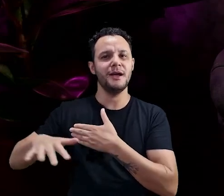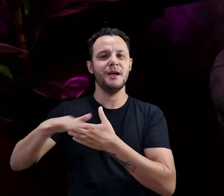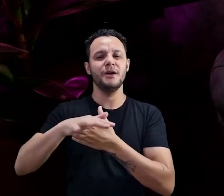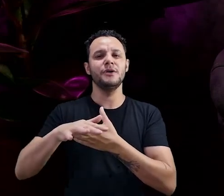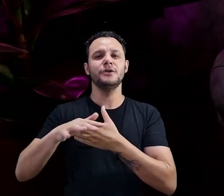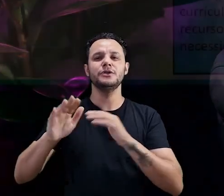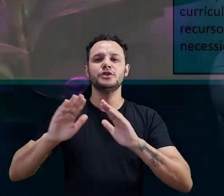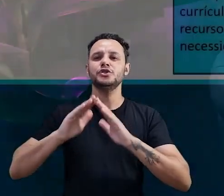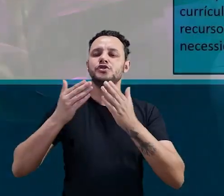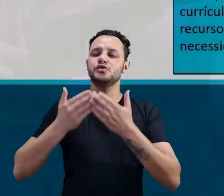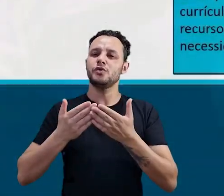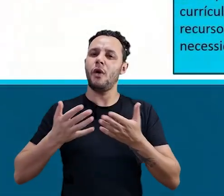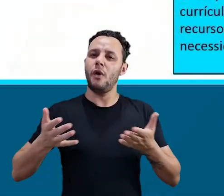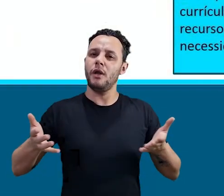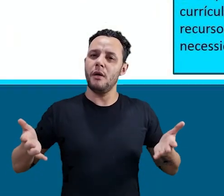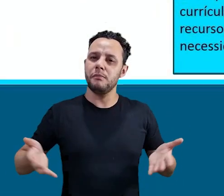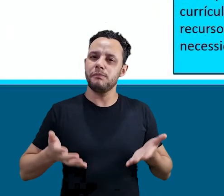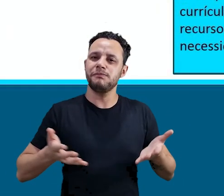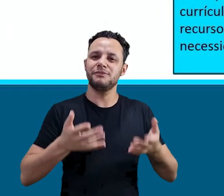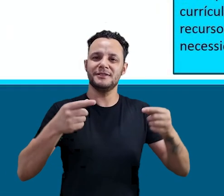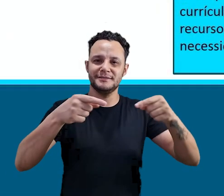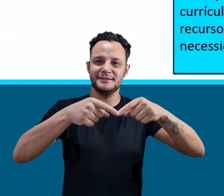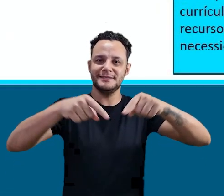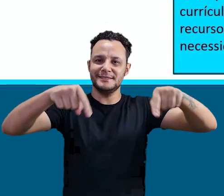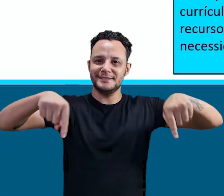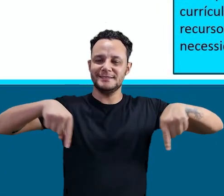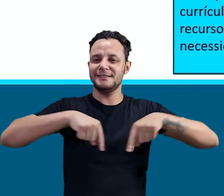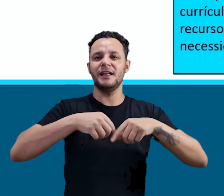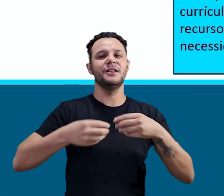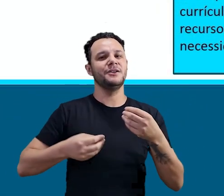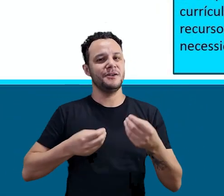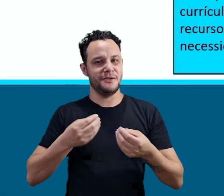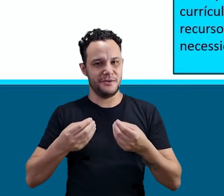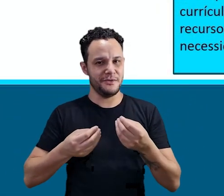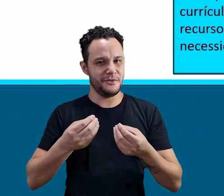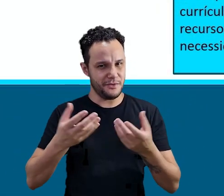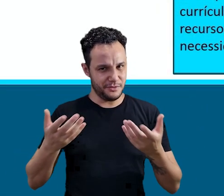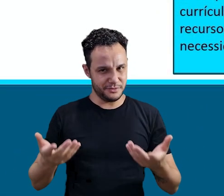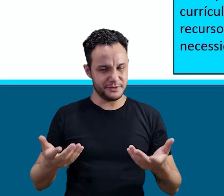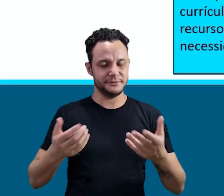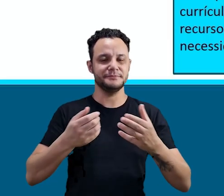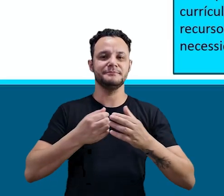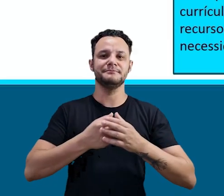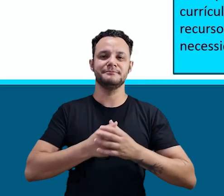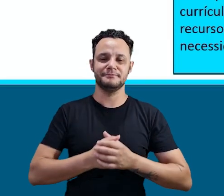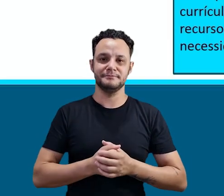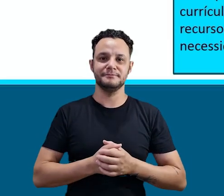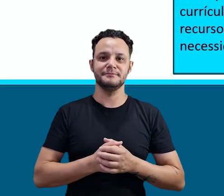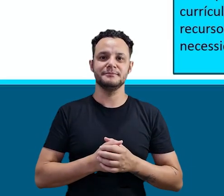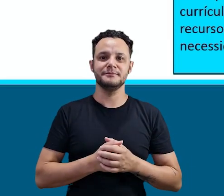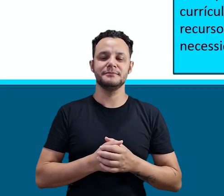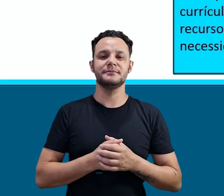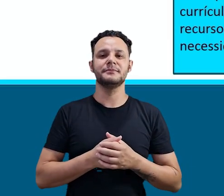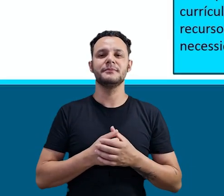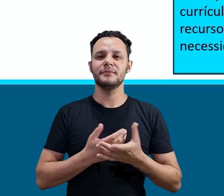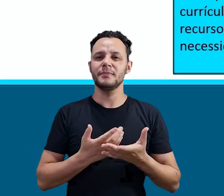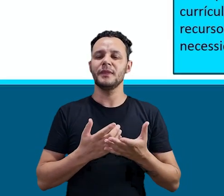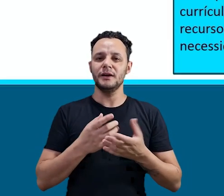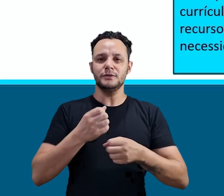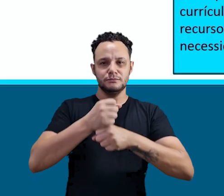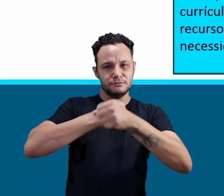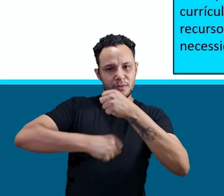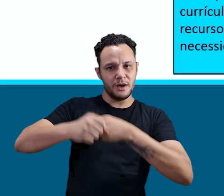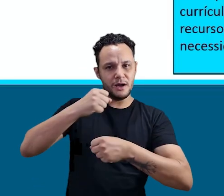na construção dessa sala, desse momento tão importante da nossa educação inclusiva,